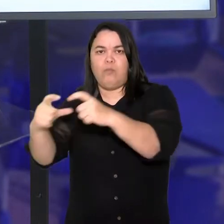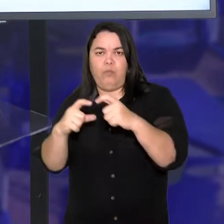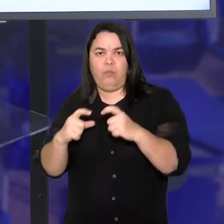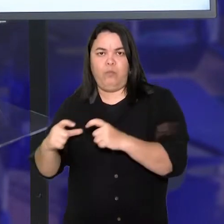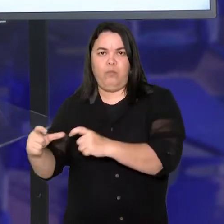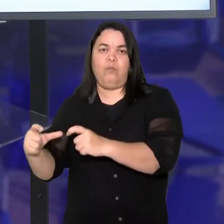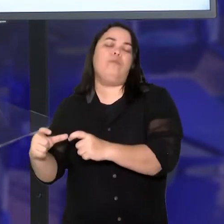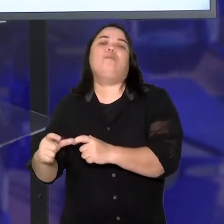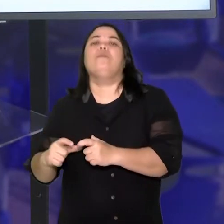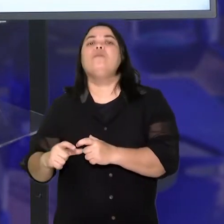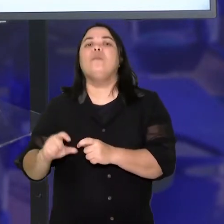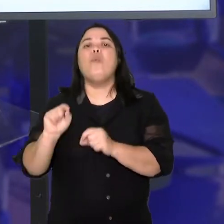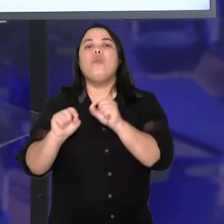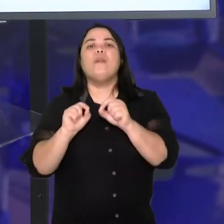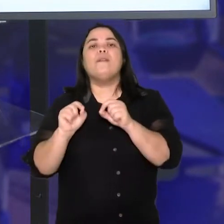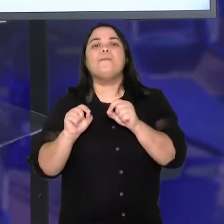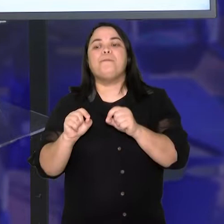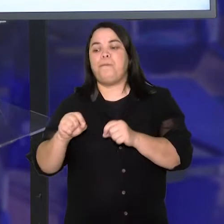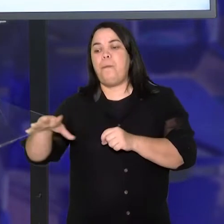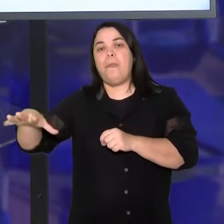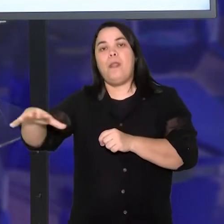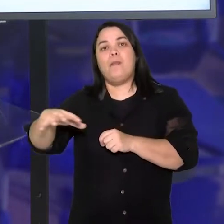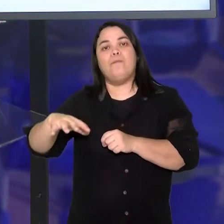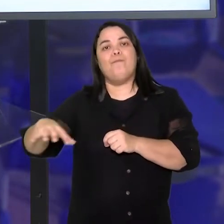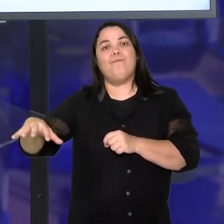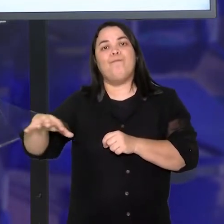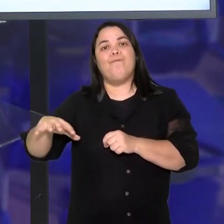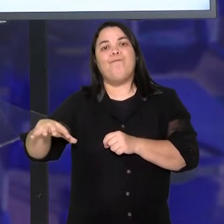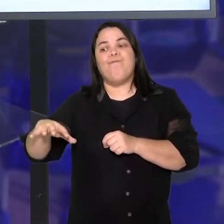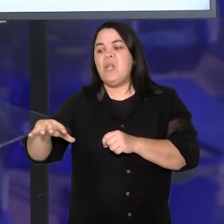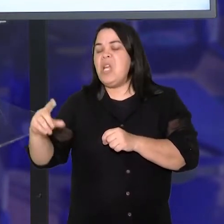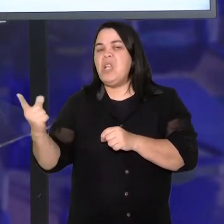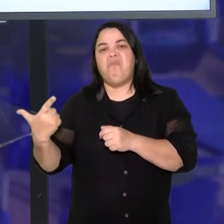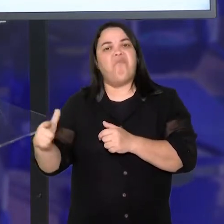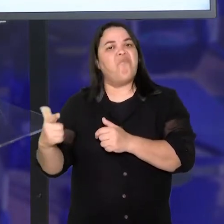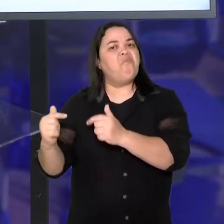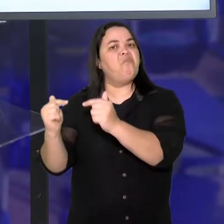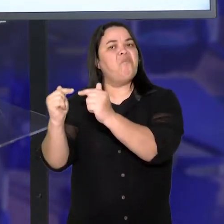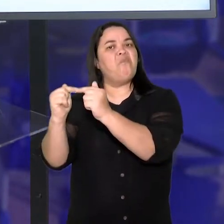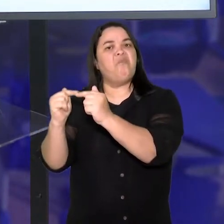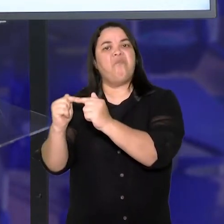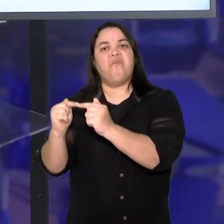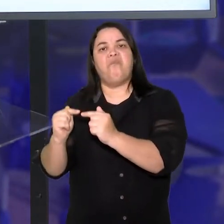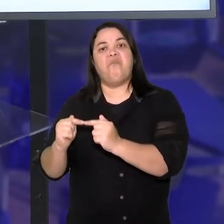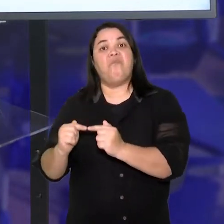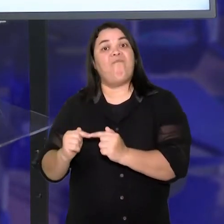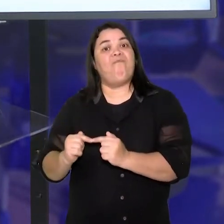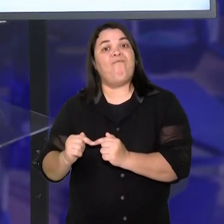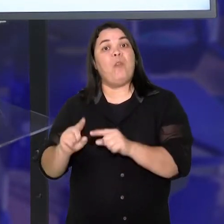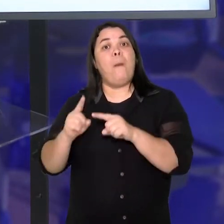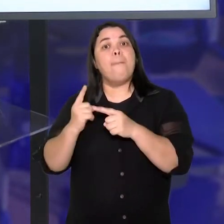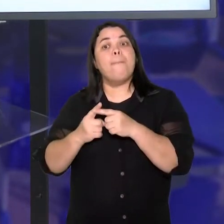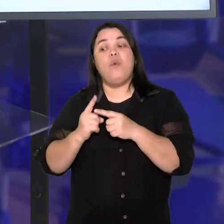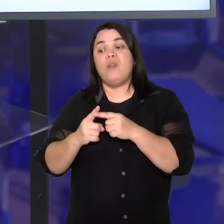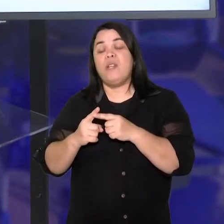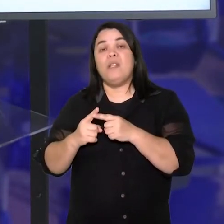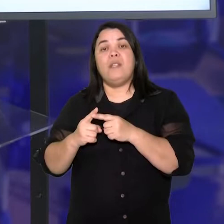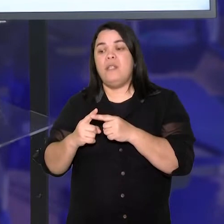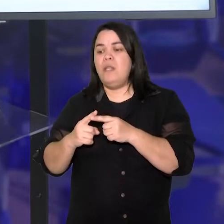geográfica, que esses continentes eles não têm semelhanças. Por quê? Porque o critério utilizado aqui é apenas